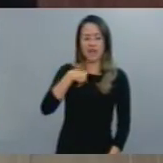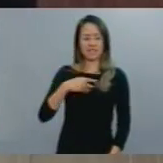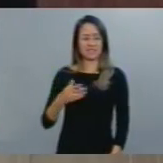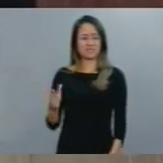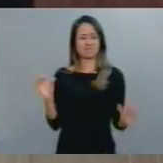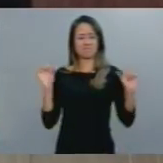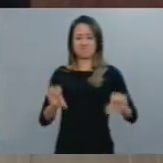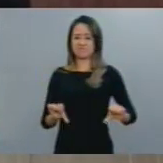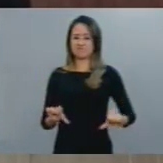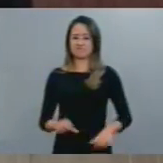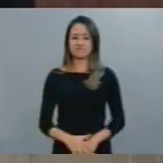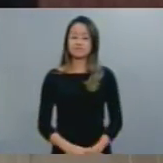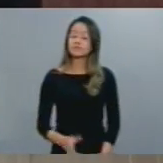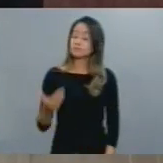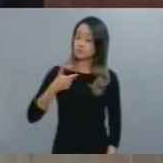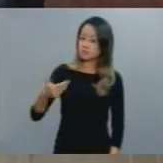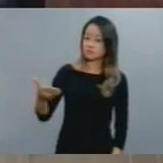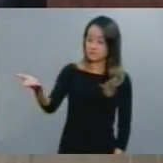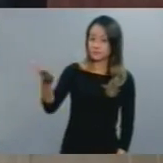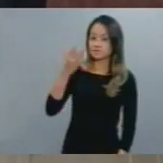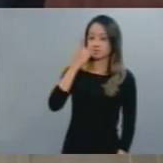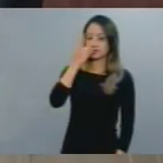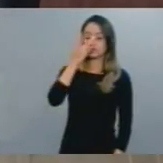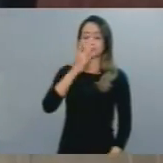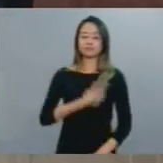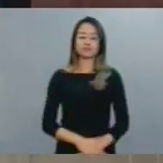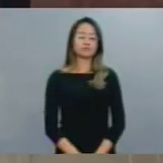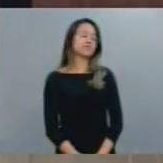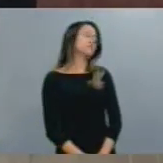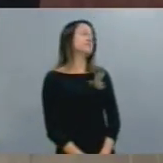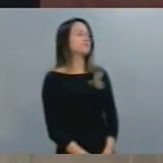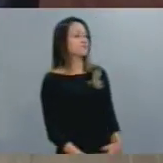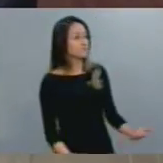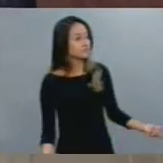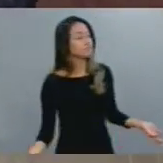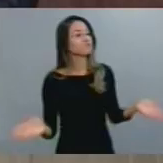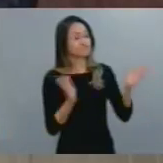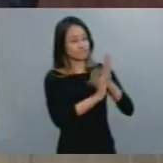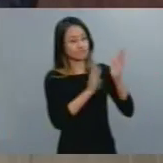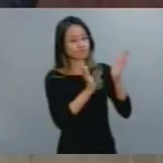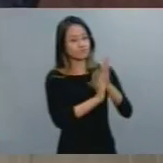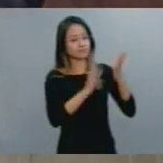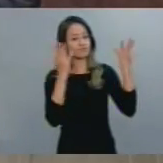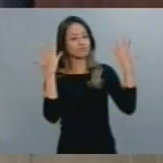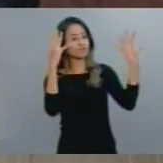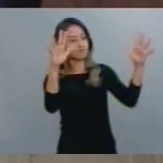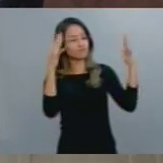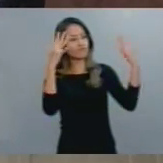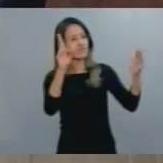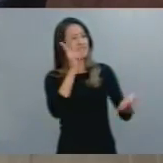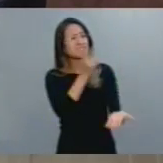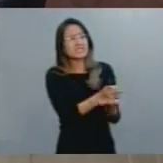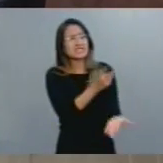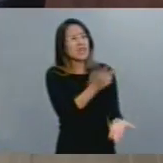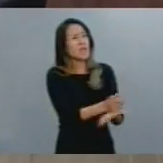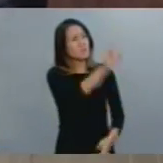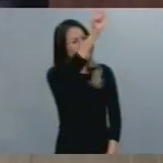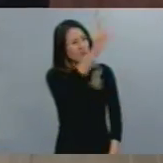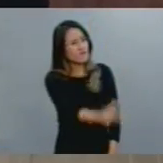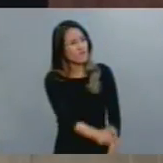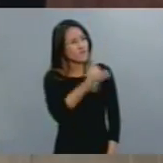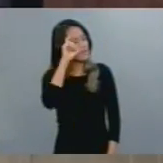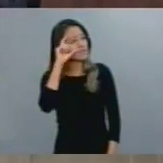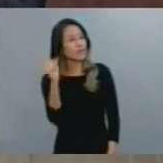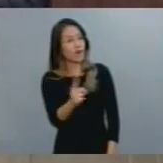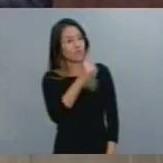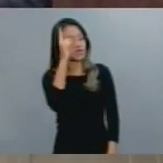Vossa Excelência e continuo. Deputado, eu quero lhe parabenizar. Toda vez que o deputado Renato Rossena vai a essa tribuna,